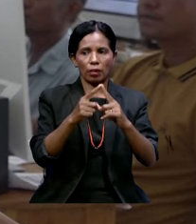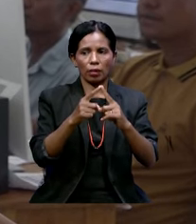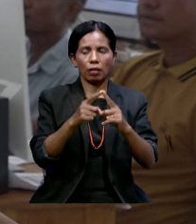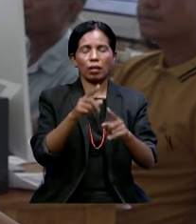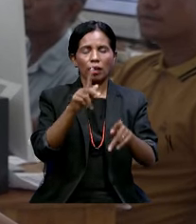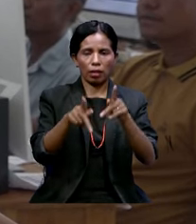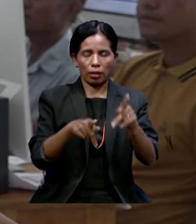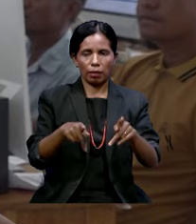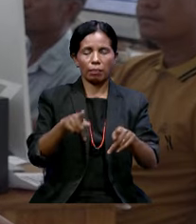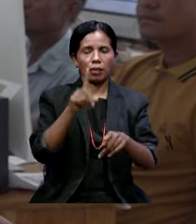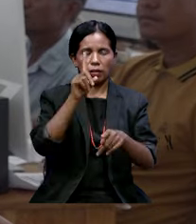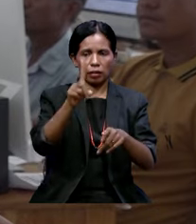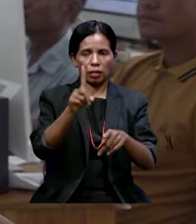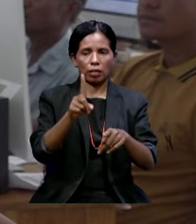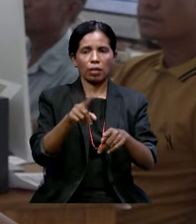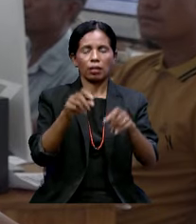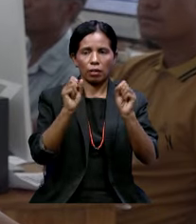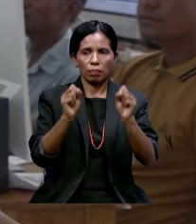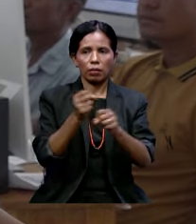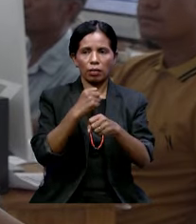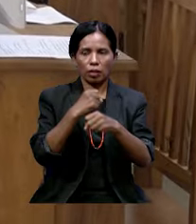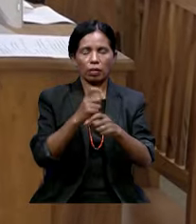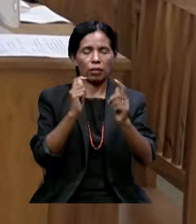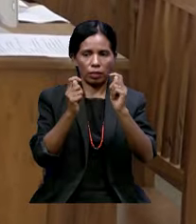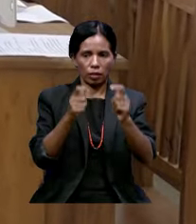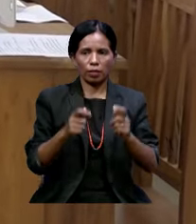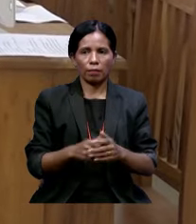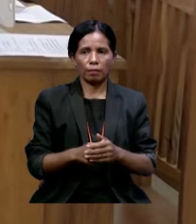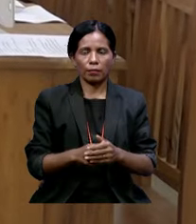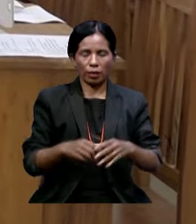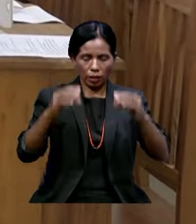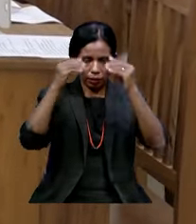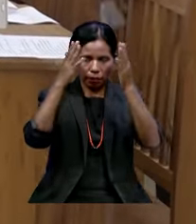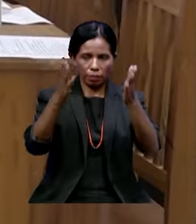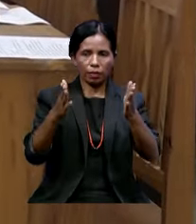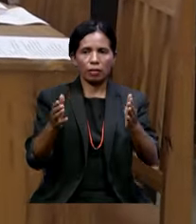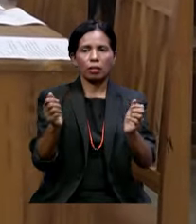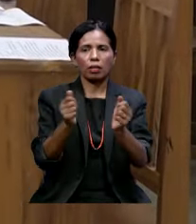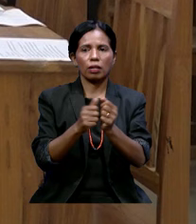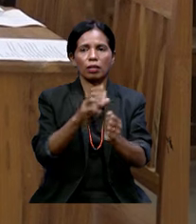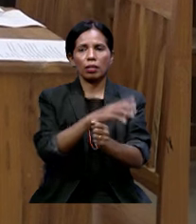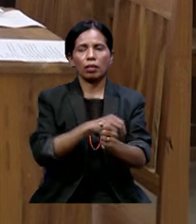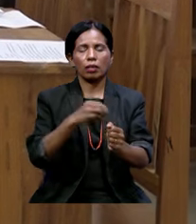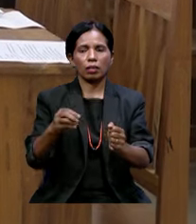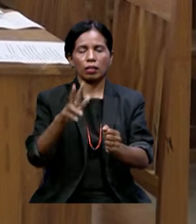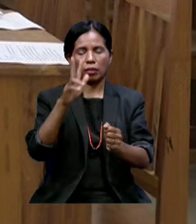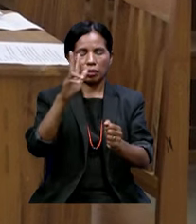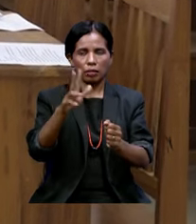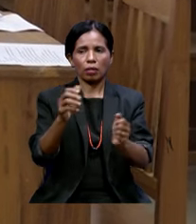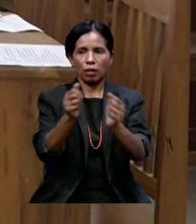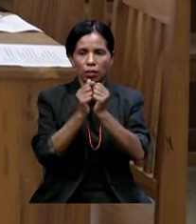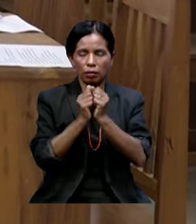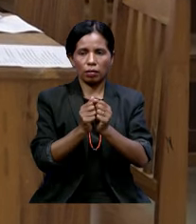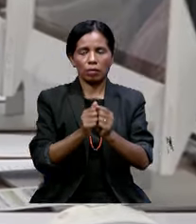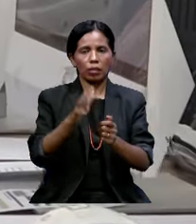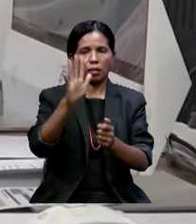concorrente ida ca candidato ida para lá me teste né. Total candidato ba fase da rua bolsa candidatura ba terceiro ciclo hamuto